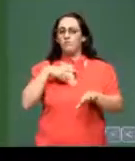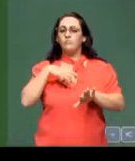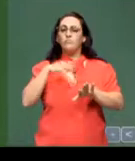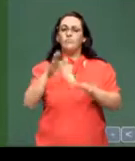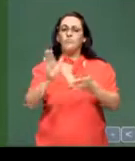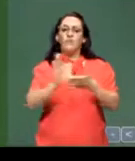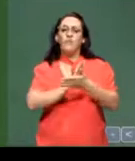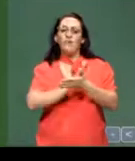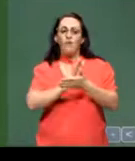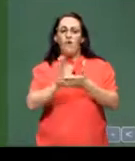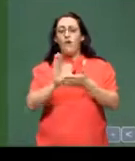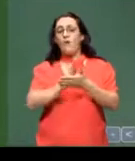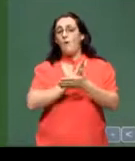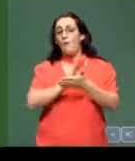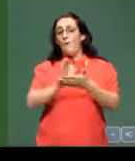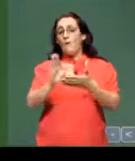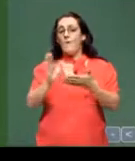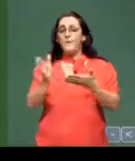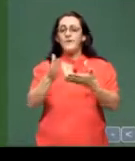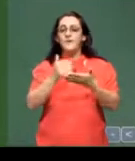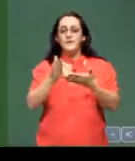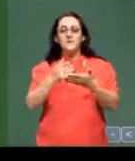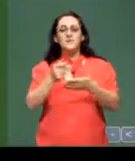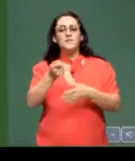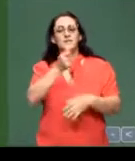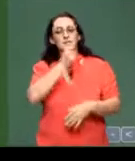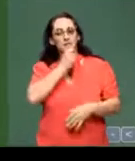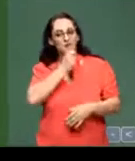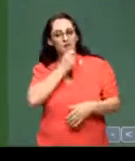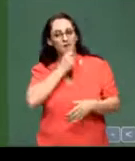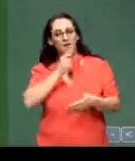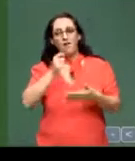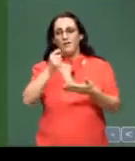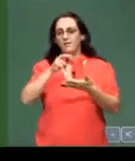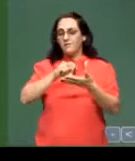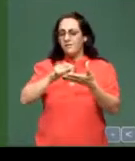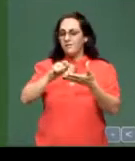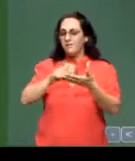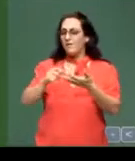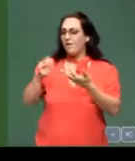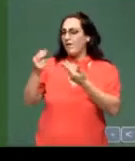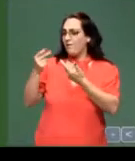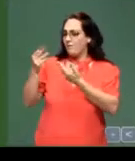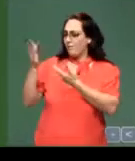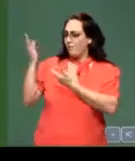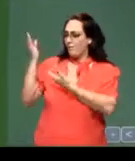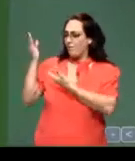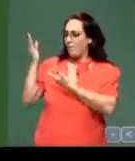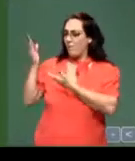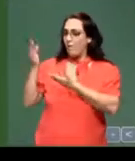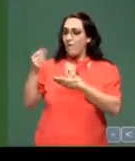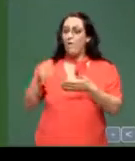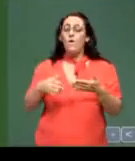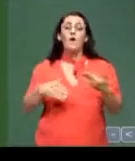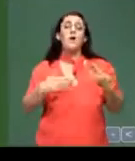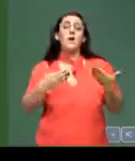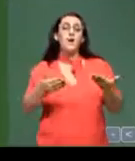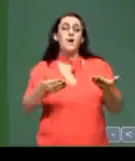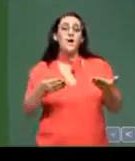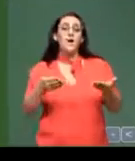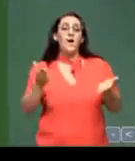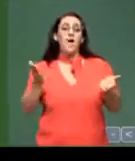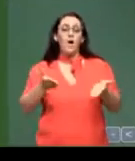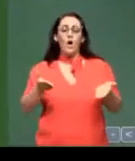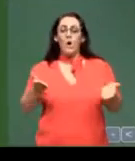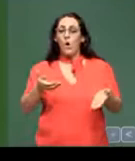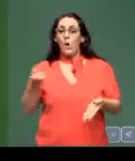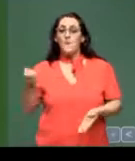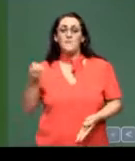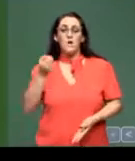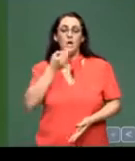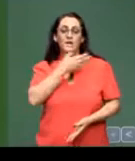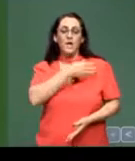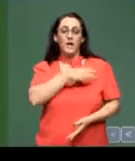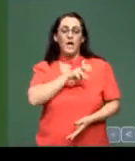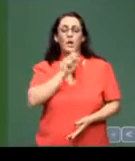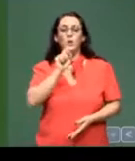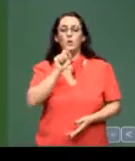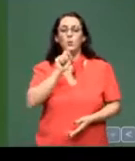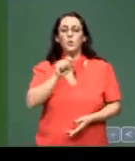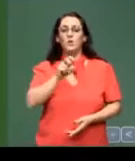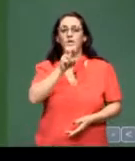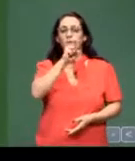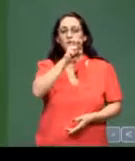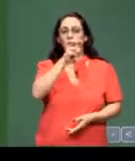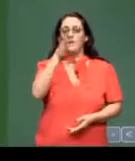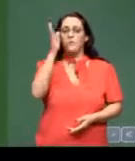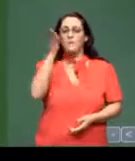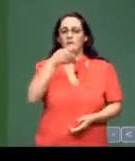este operador de divisão. E os modernos, né? Às vezes é assim, né, professor Alexandre? Perfeito. Quem